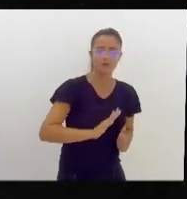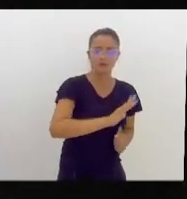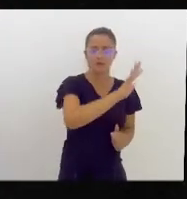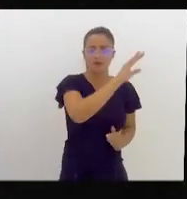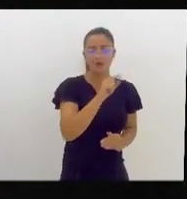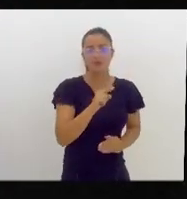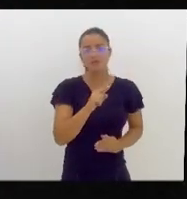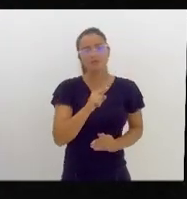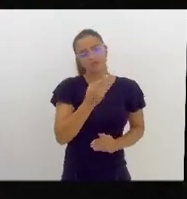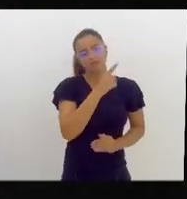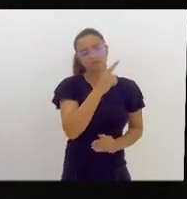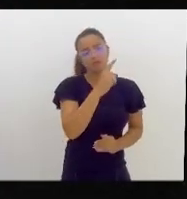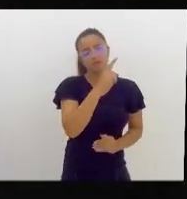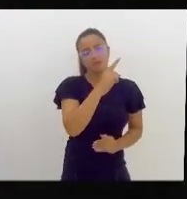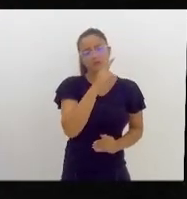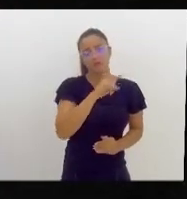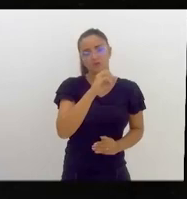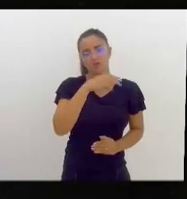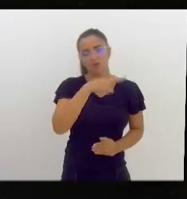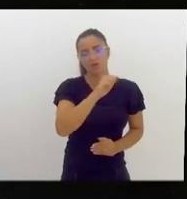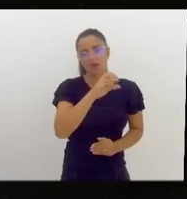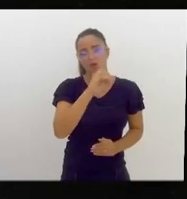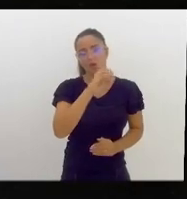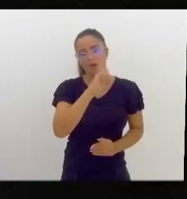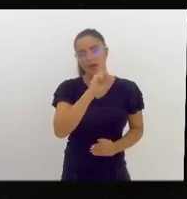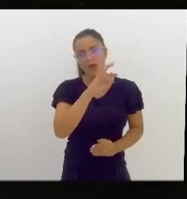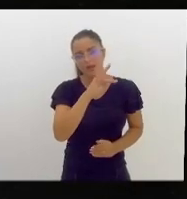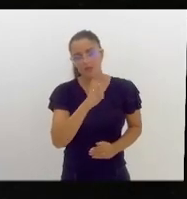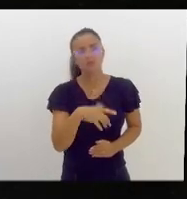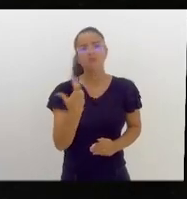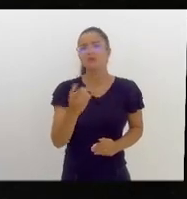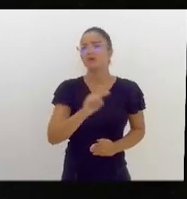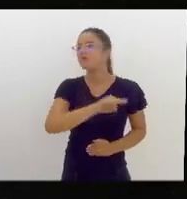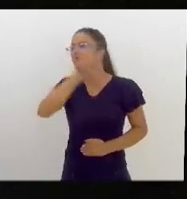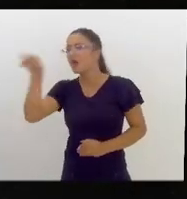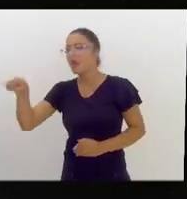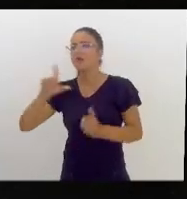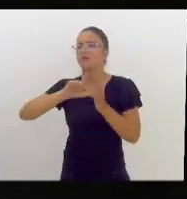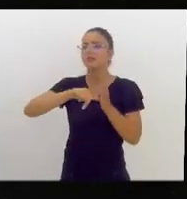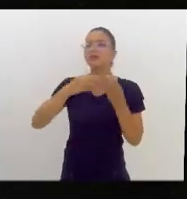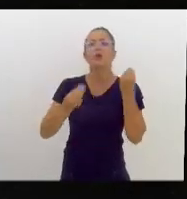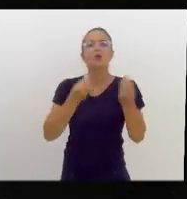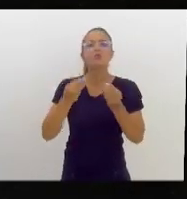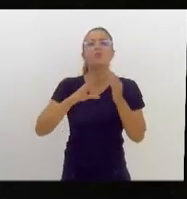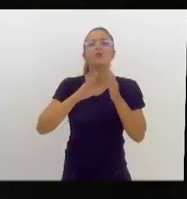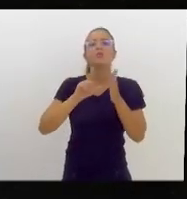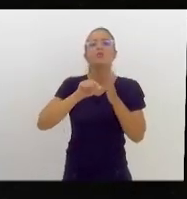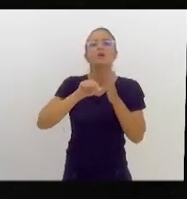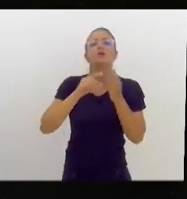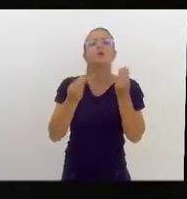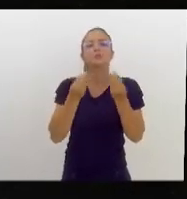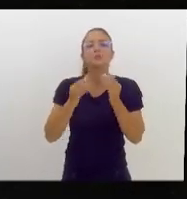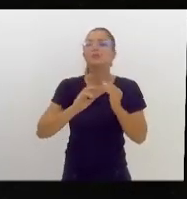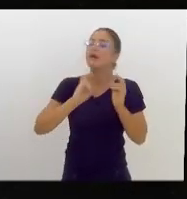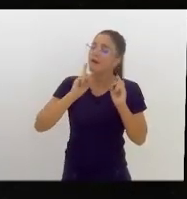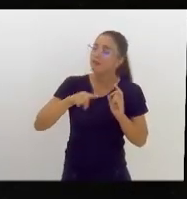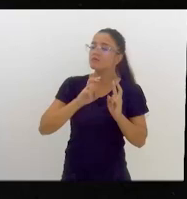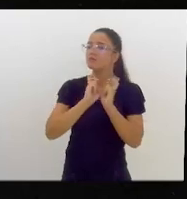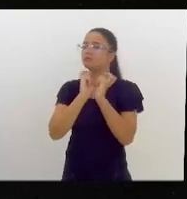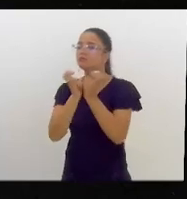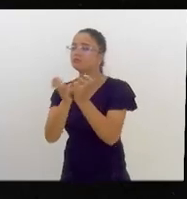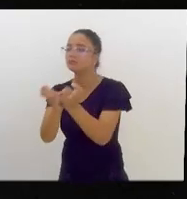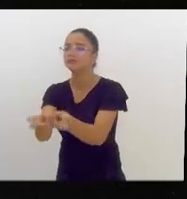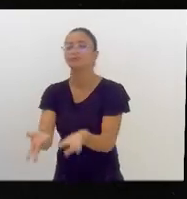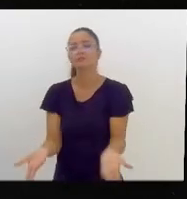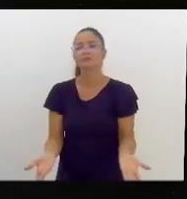Oeste para o centro da cidade. Ele anda de trem, ele anda no sistema modal ferroviário. E nós encontramos, durante o período dessa CPI,